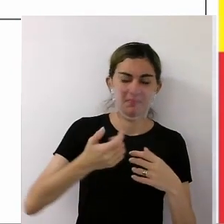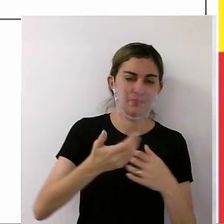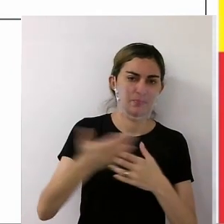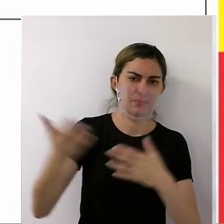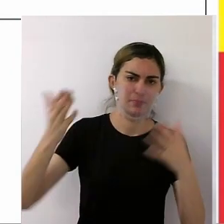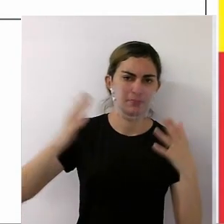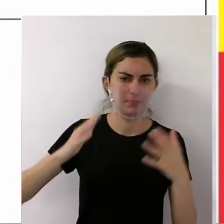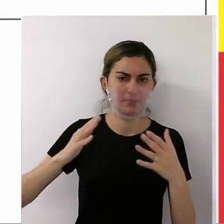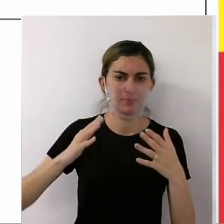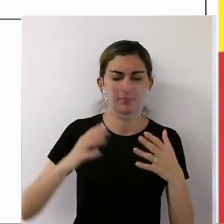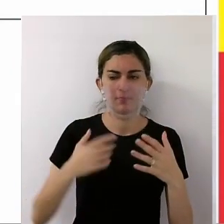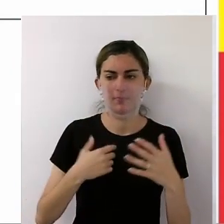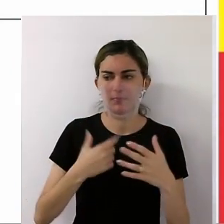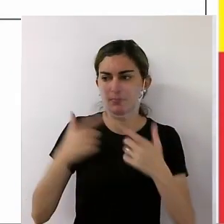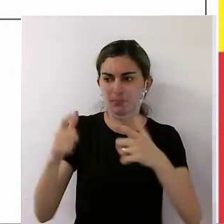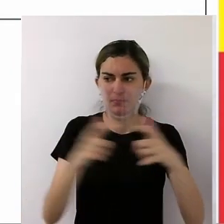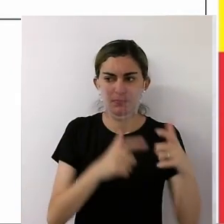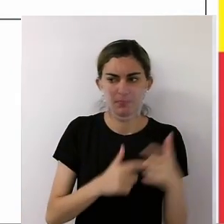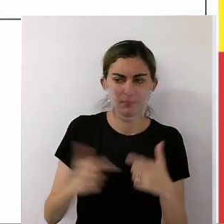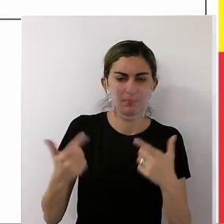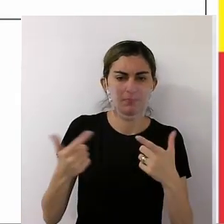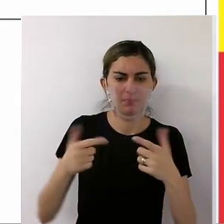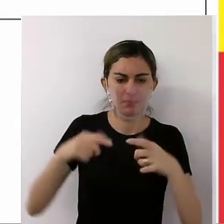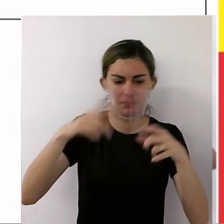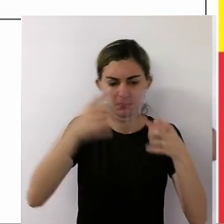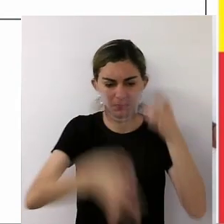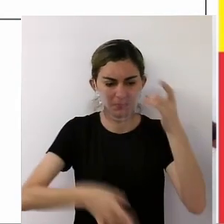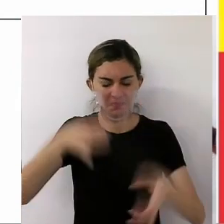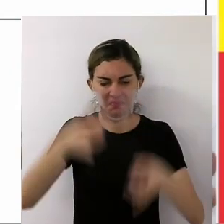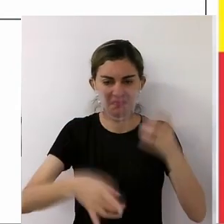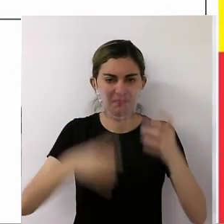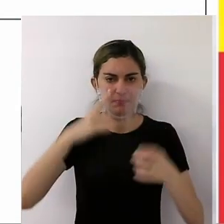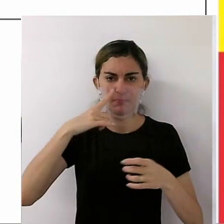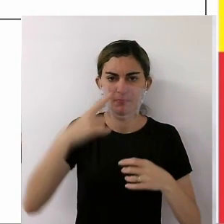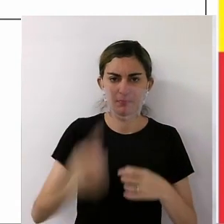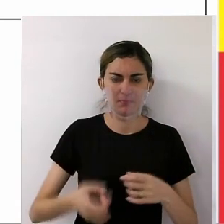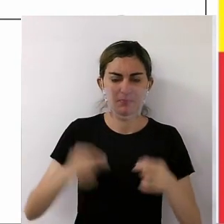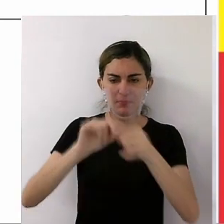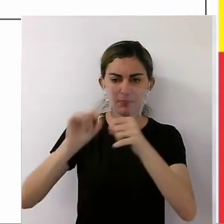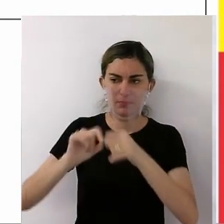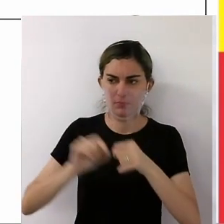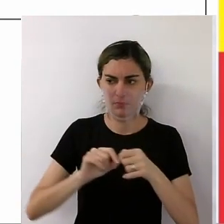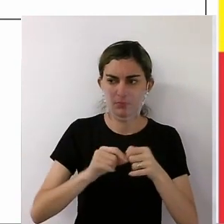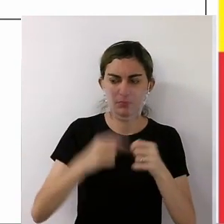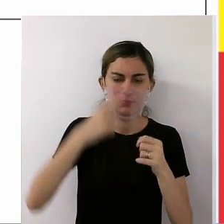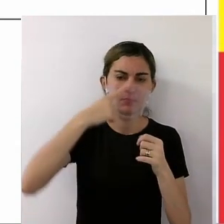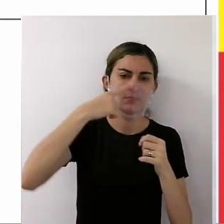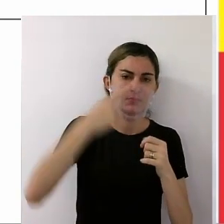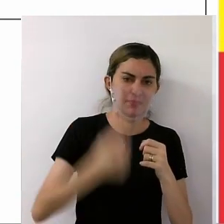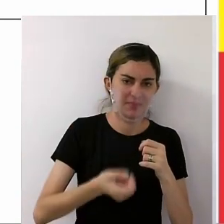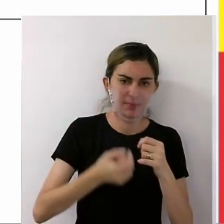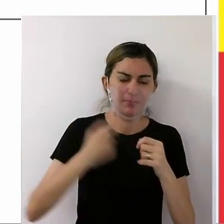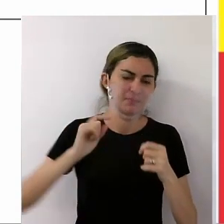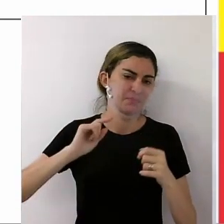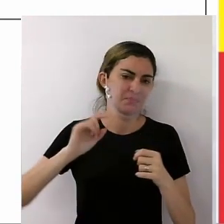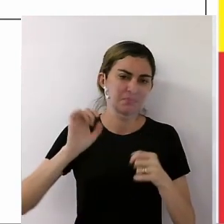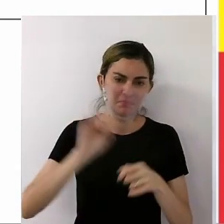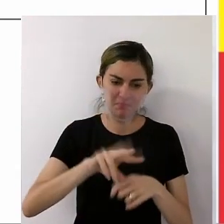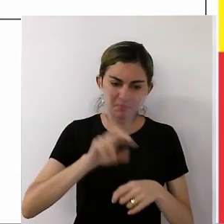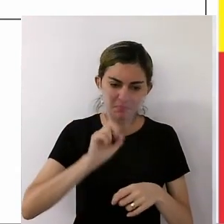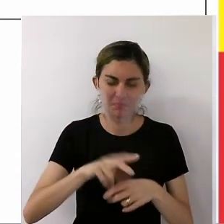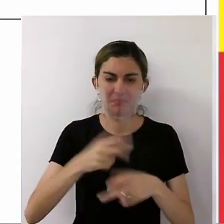são armazenados em aterros sanitários, onde há produção de um lixo